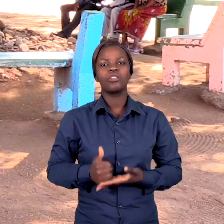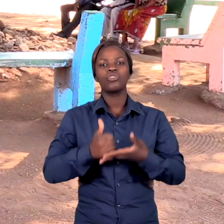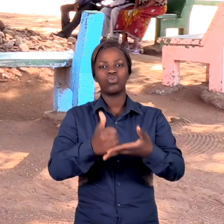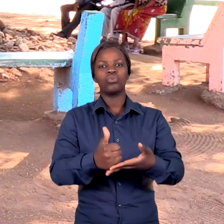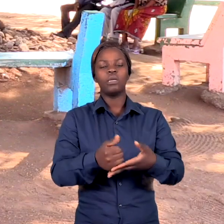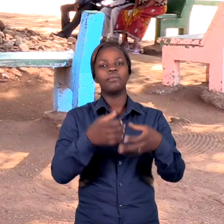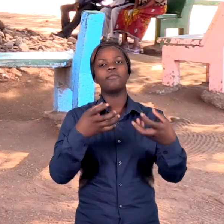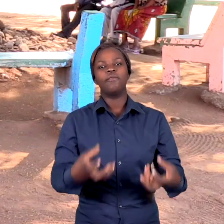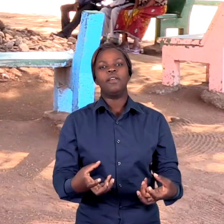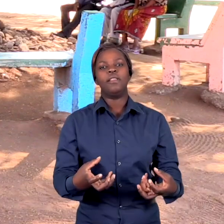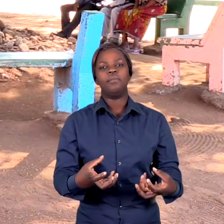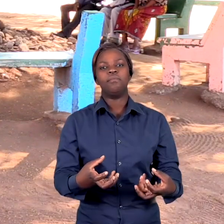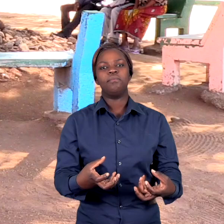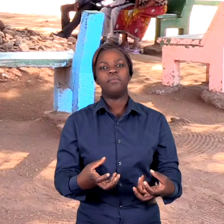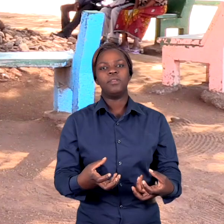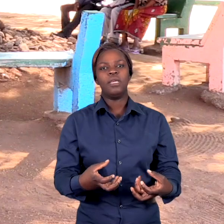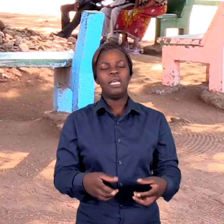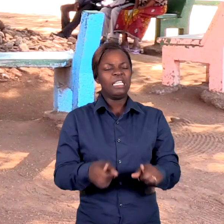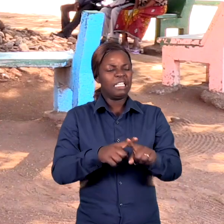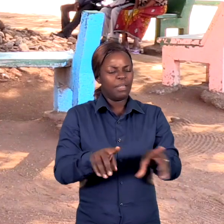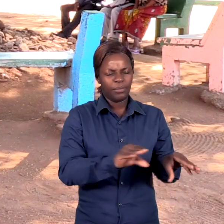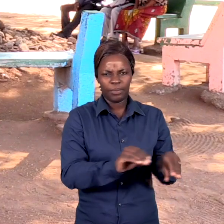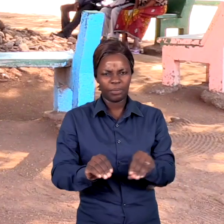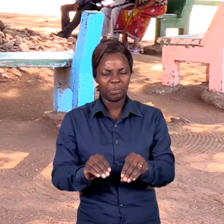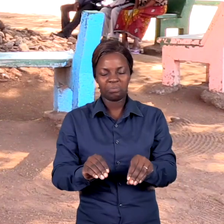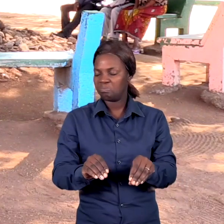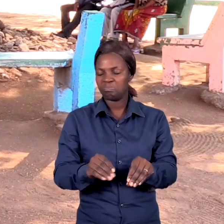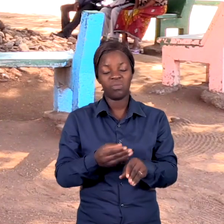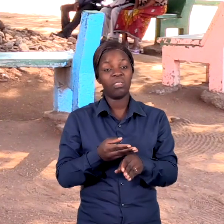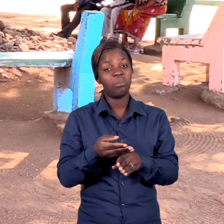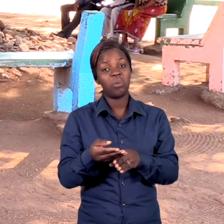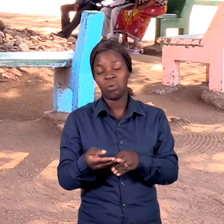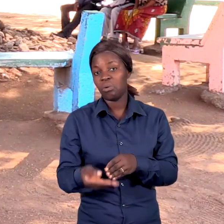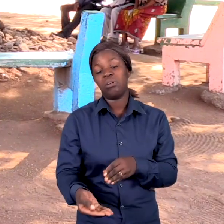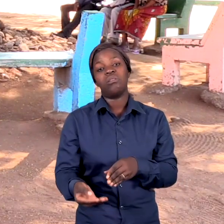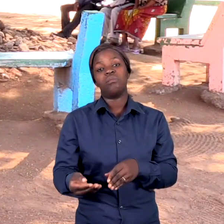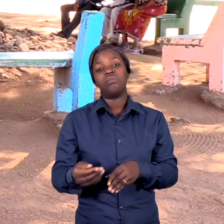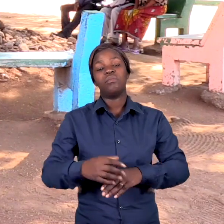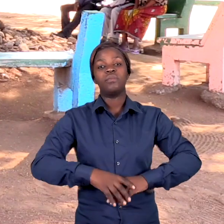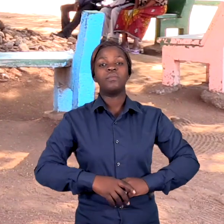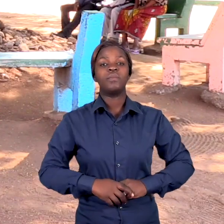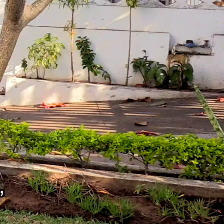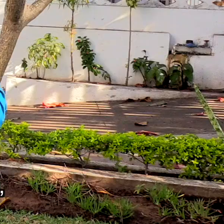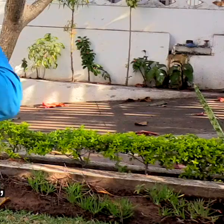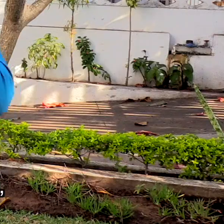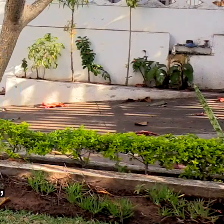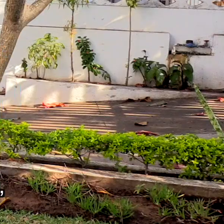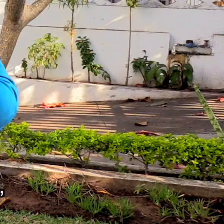aquele apoio urgente de rapidamente nos tirarem dos locais onde